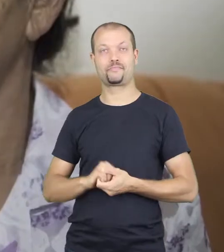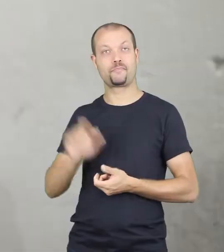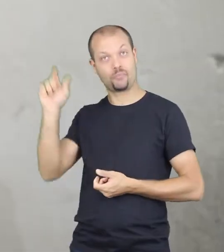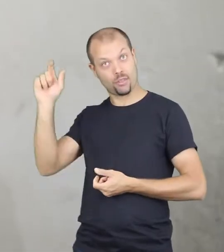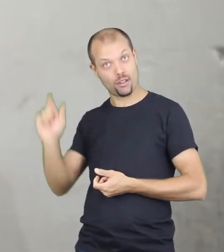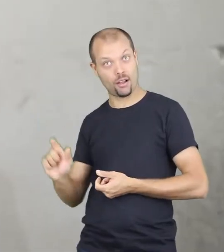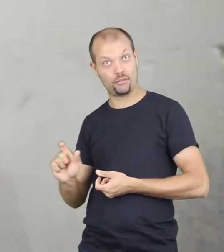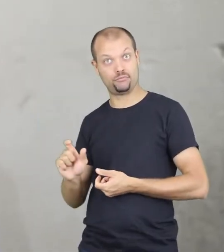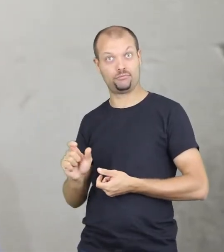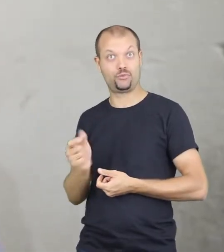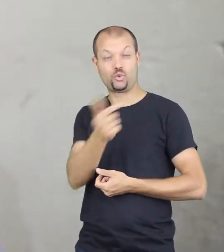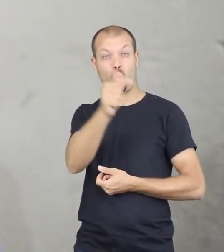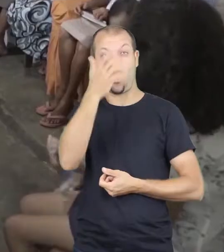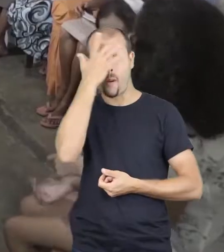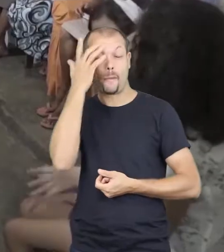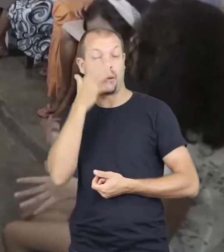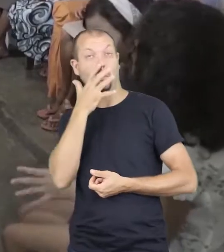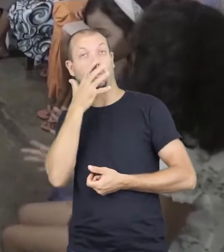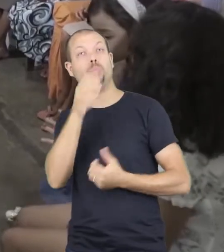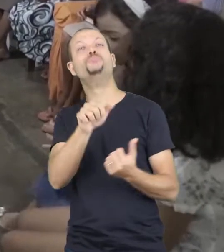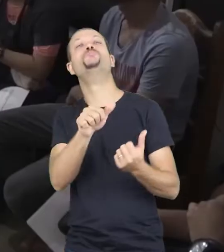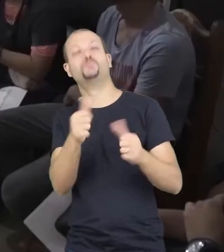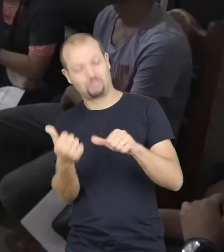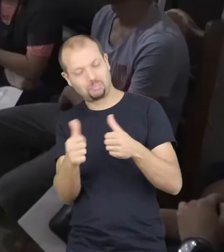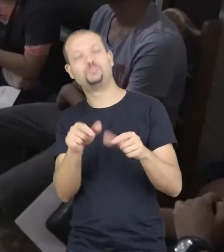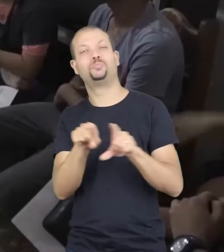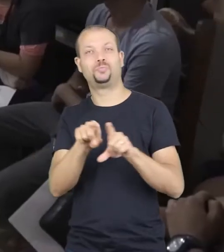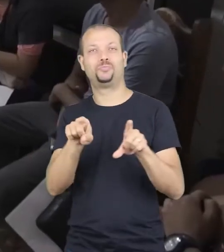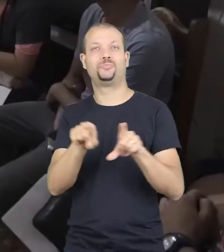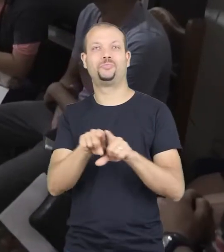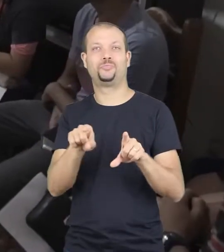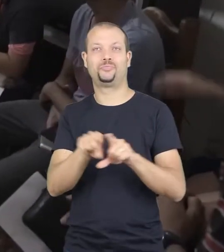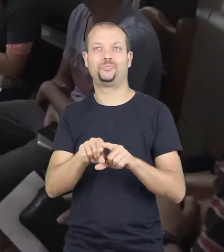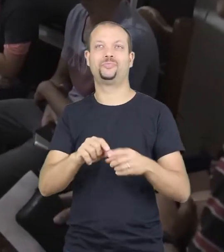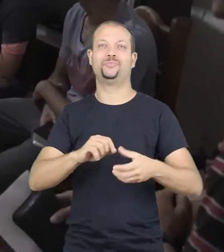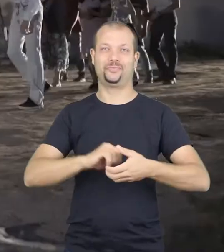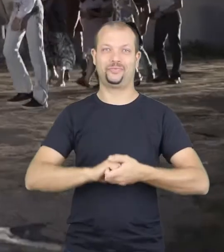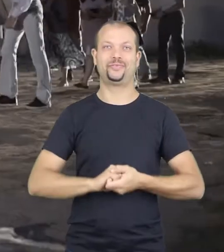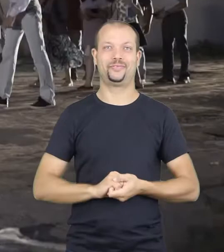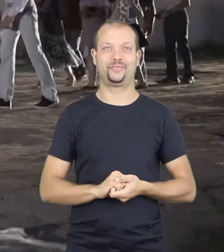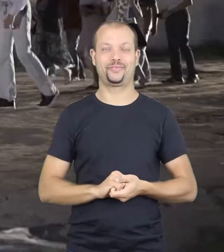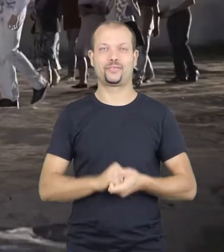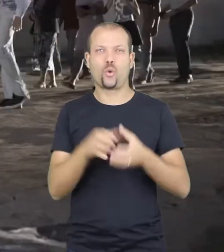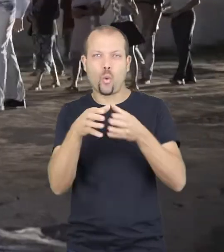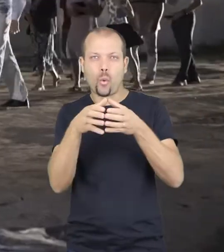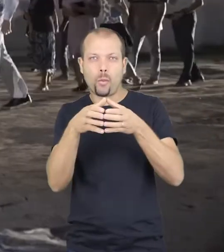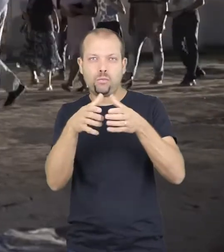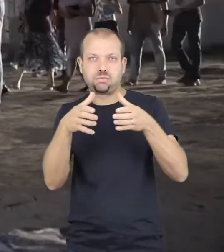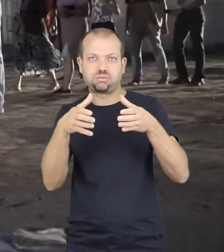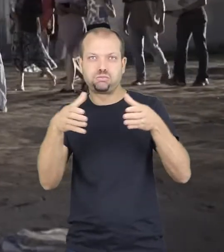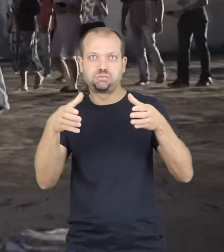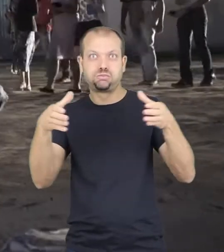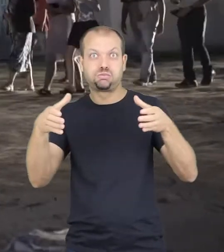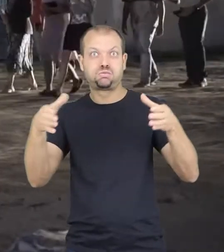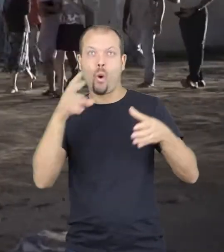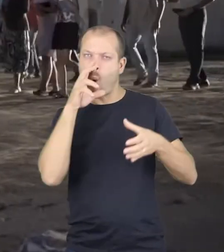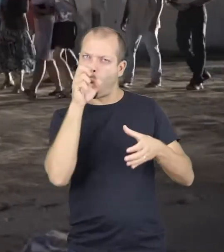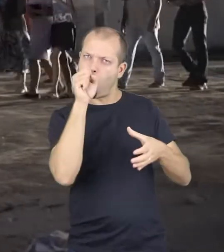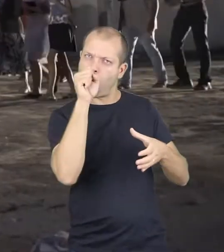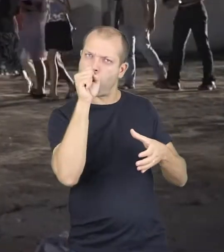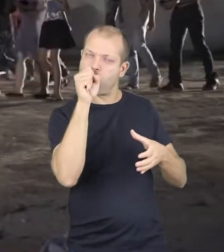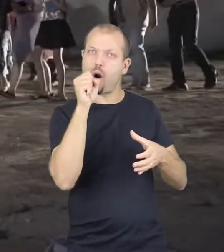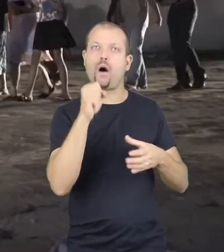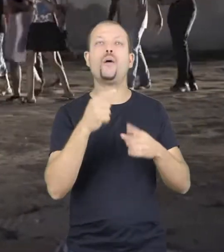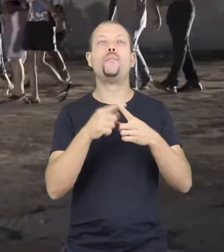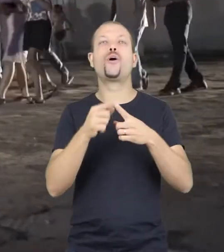Marcolina e alguns interessados foram batizados. Amém! O grupo crescia e se fortalecia